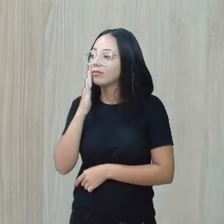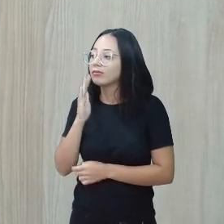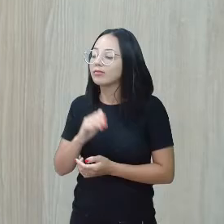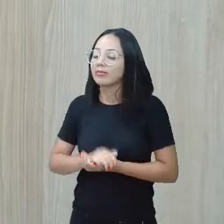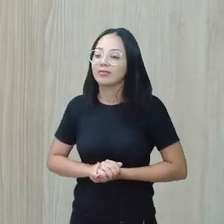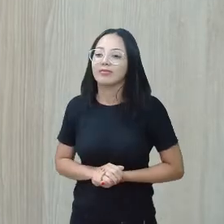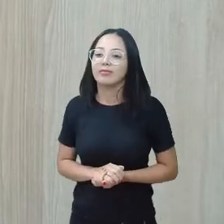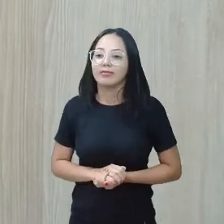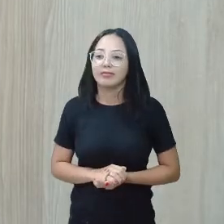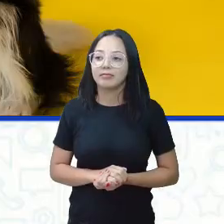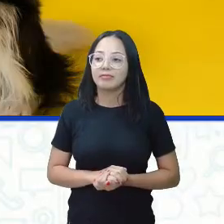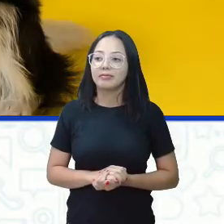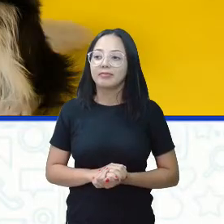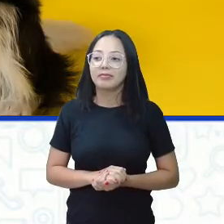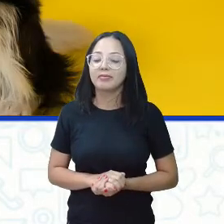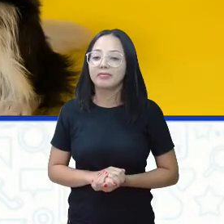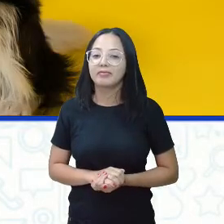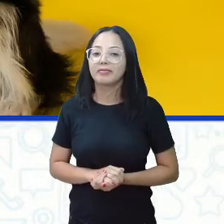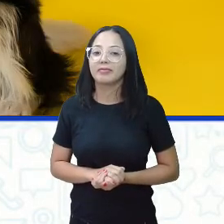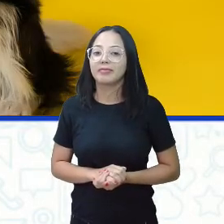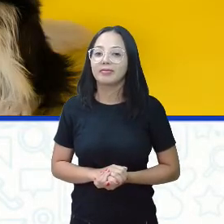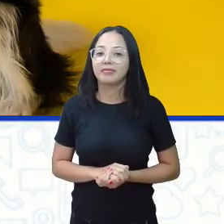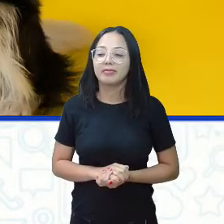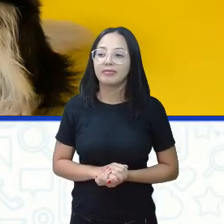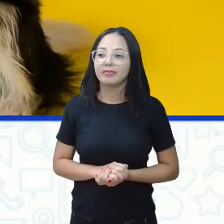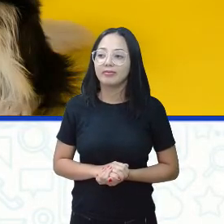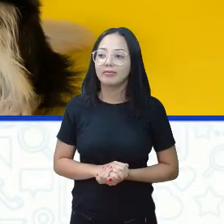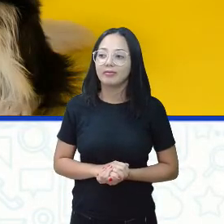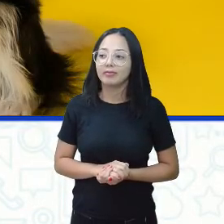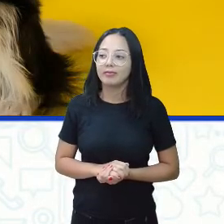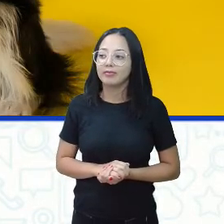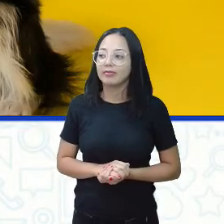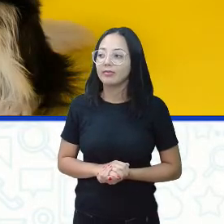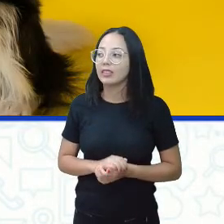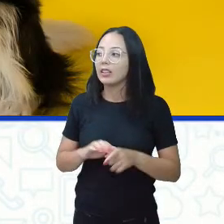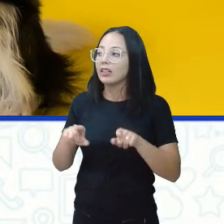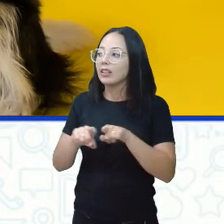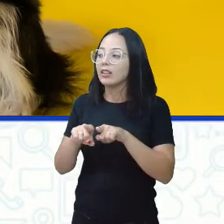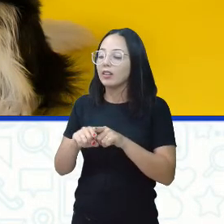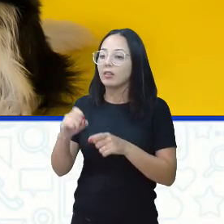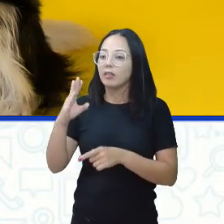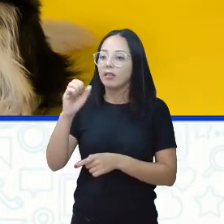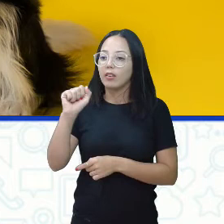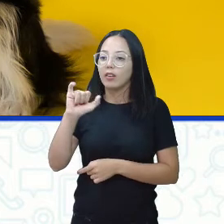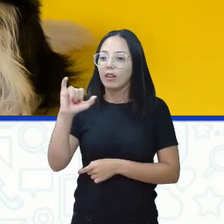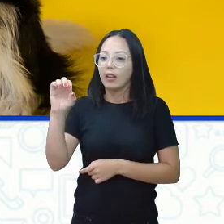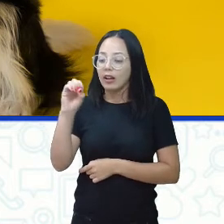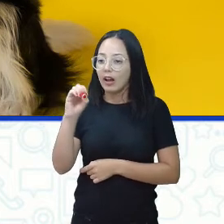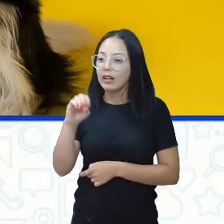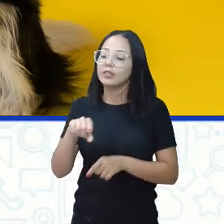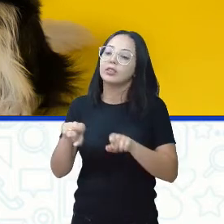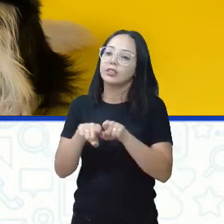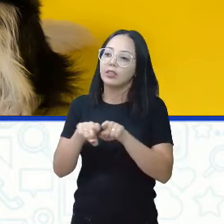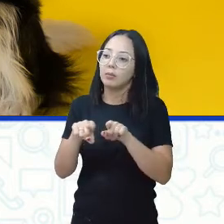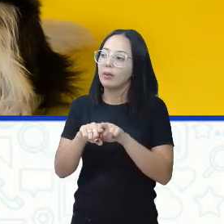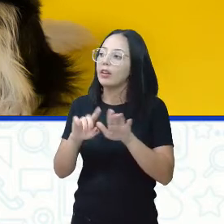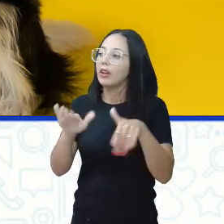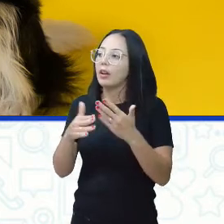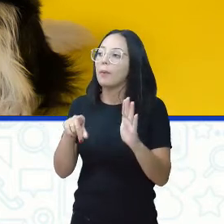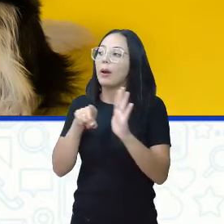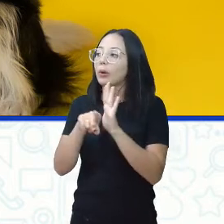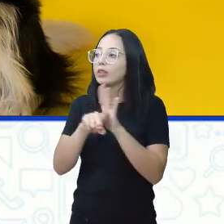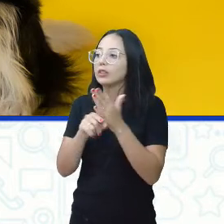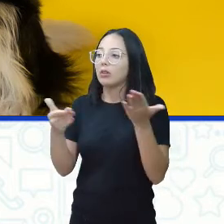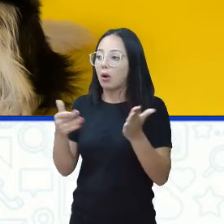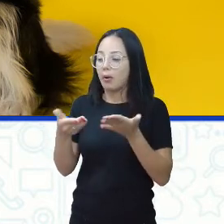professora? E aí Cássio literal, segundo figurado. E aí